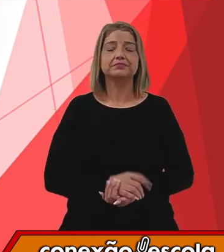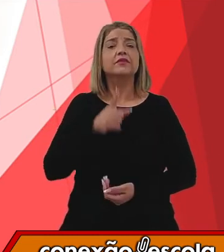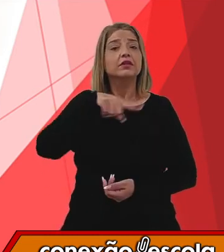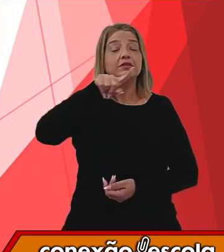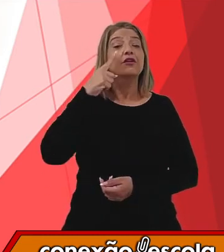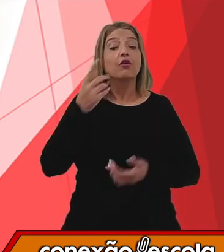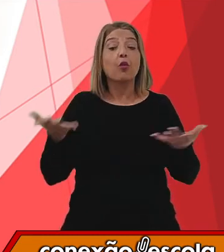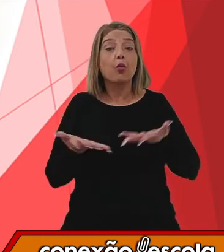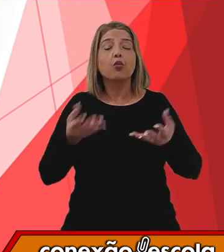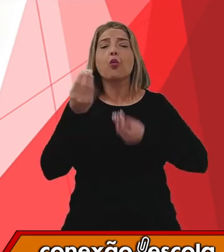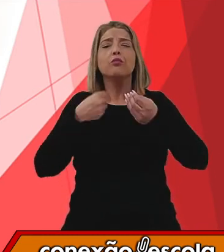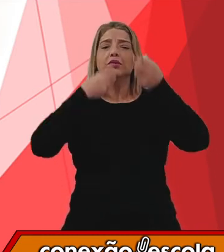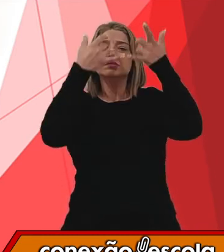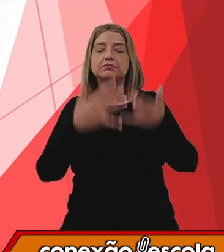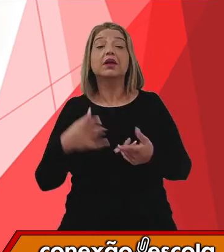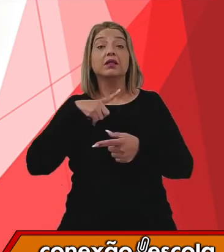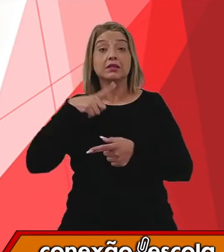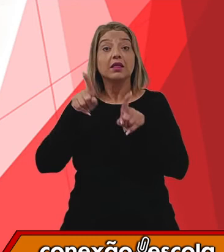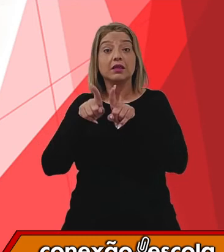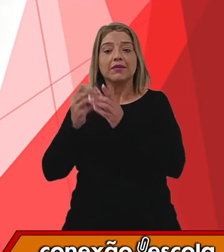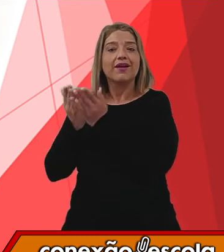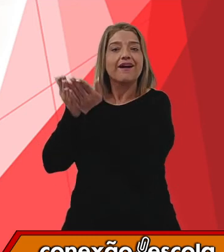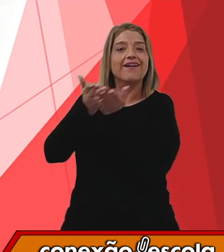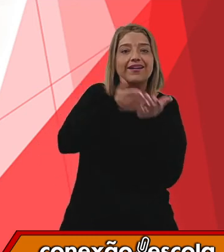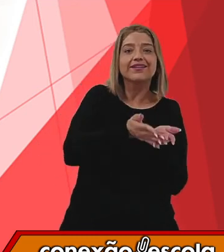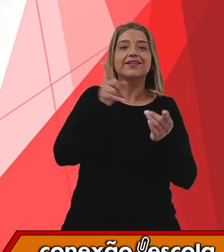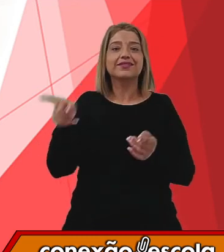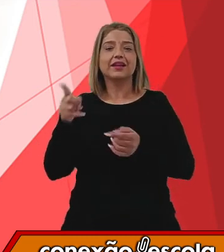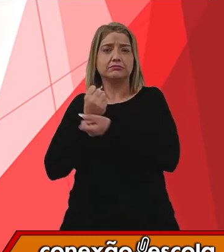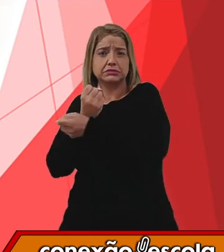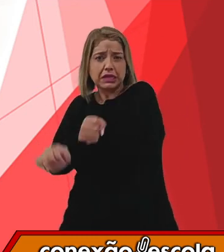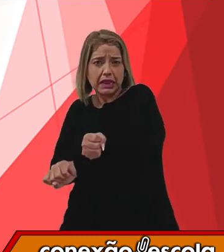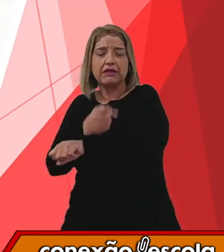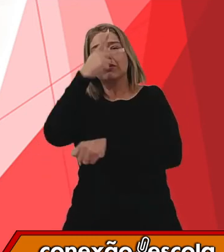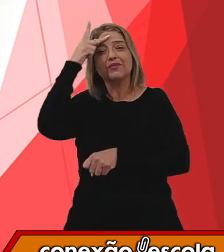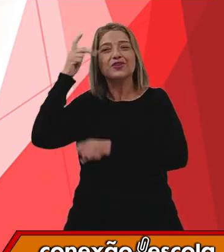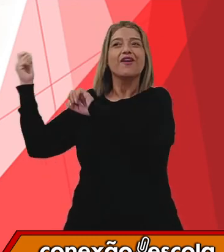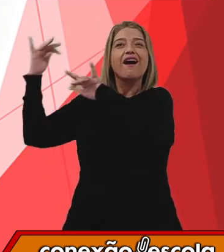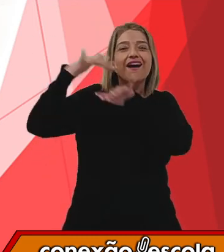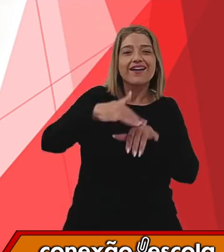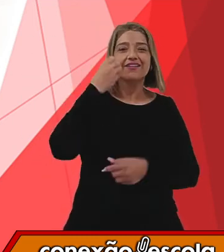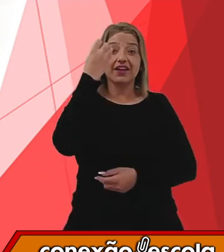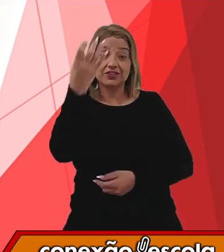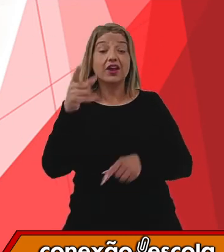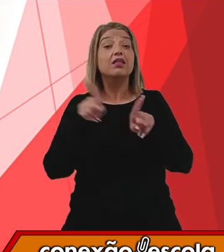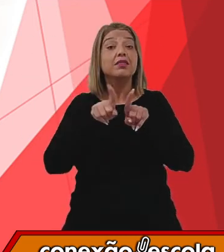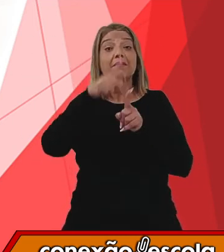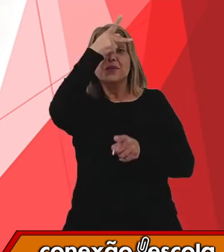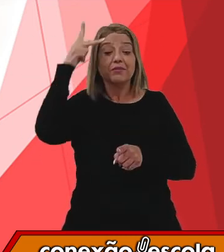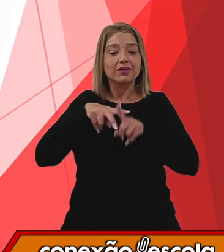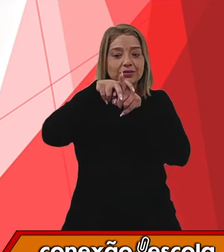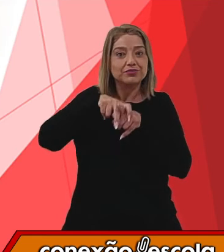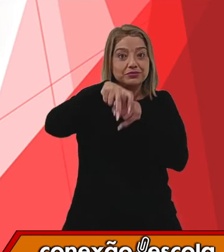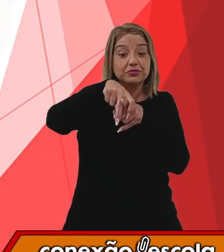como funcionava o transporte dos escravos e imigrantes. Falamos também dos tropeiros. Logo chegou o trem de ferro